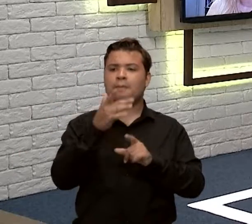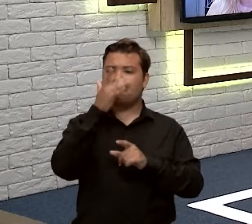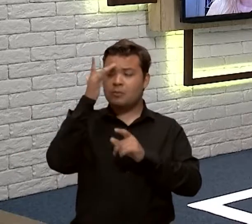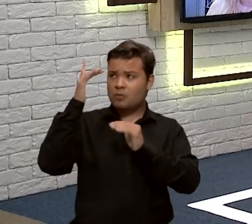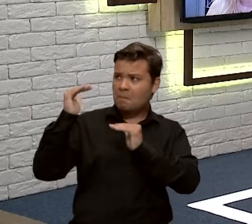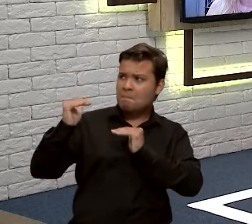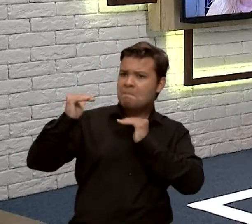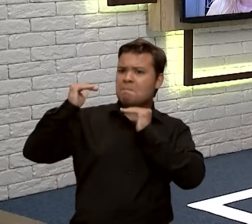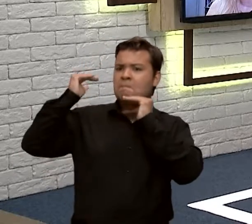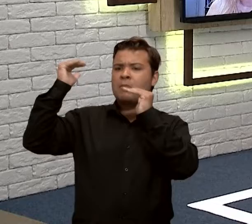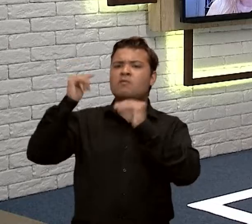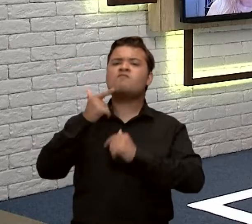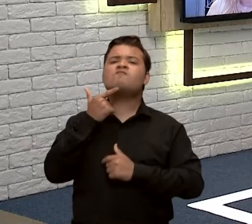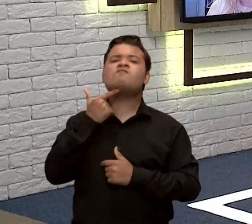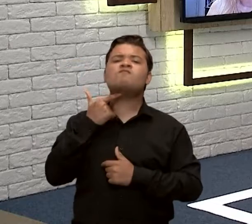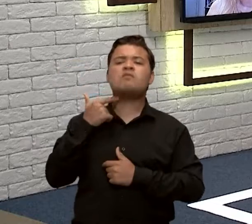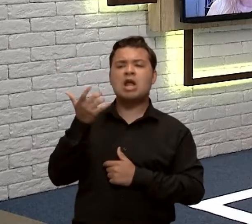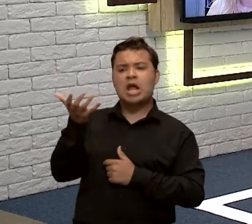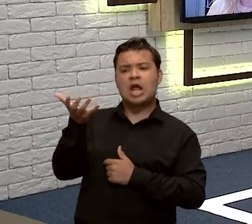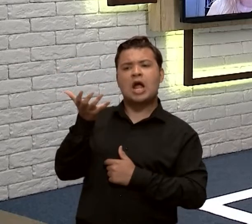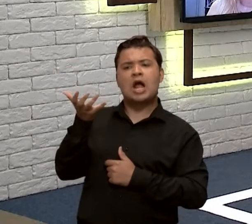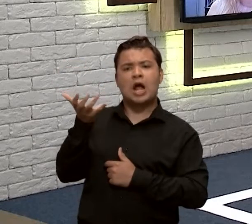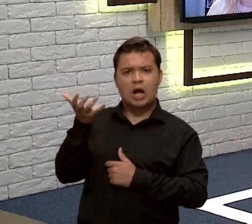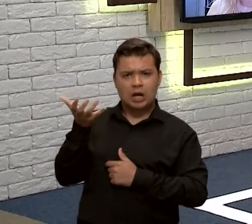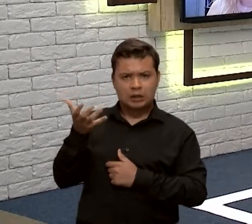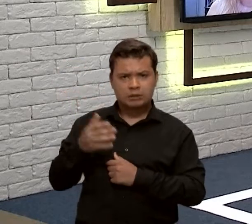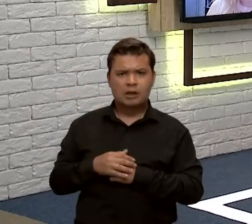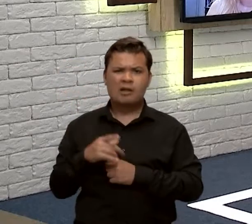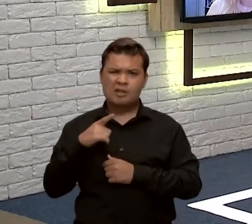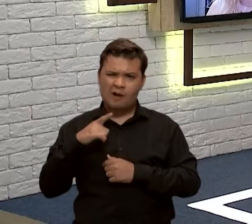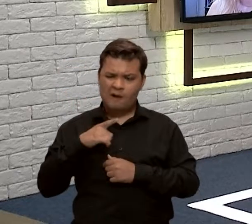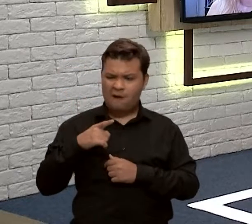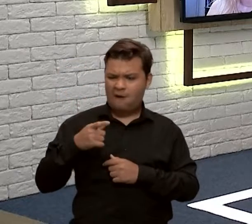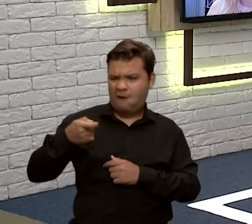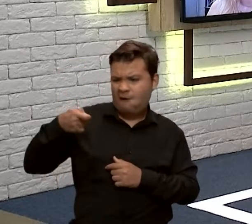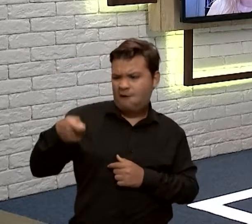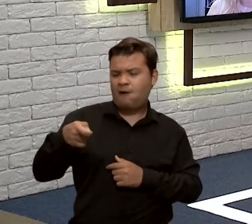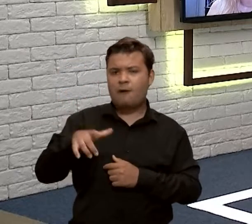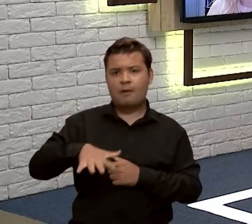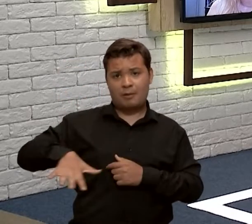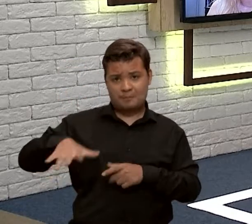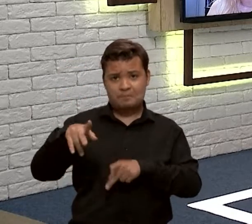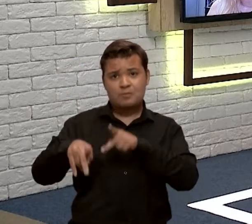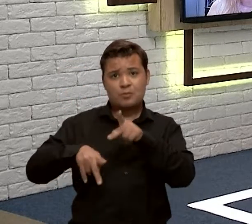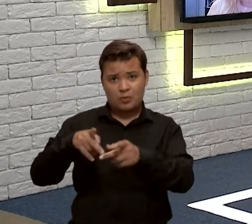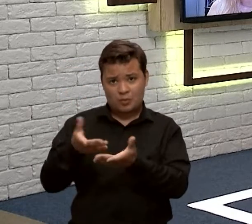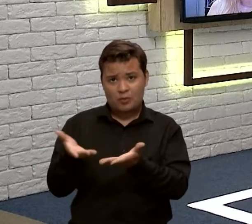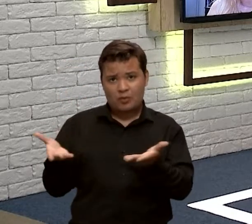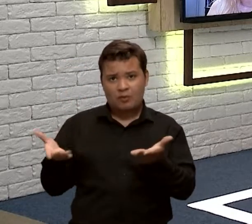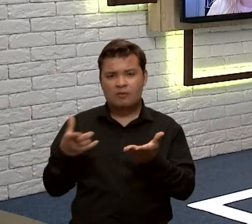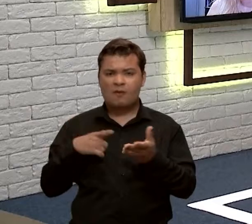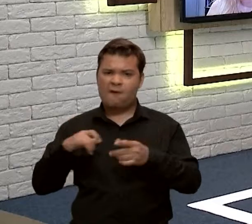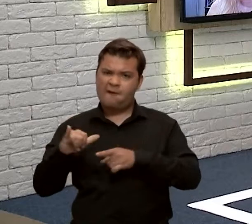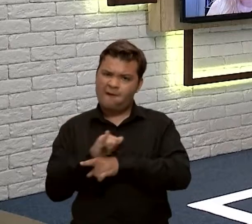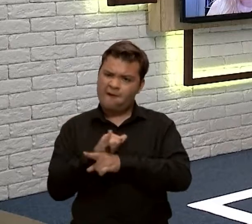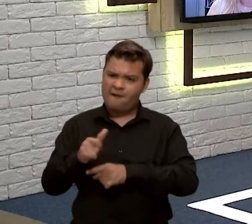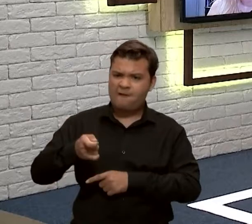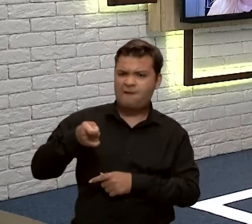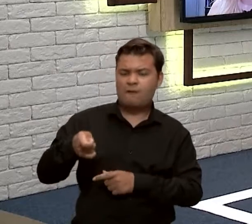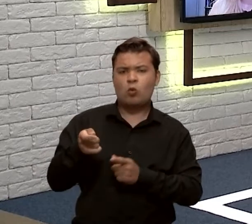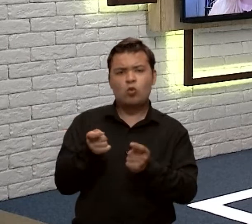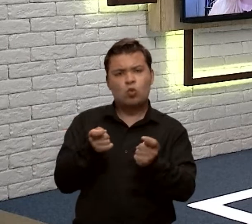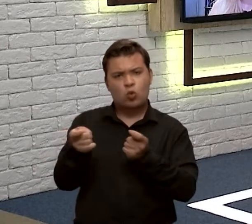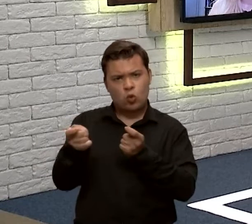no poder, construir formas de dominação ou sistemas de